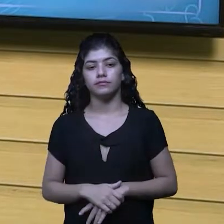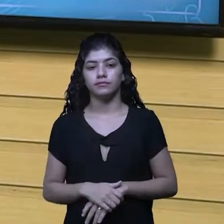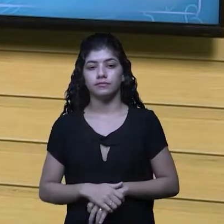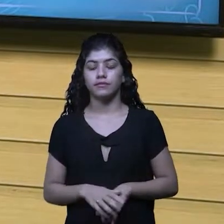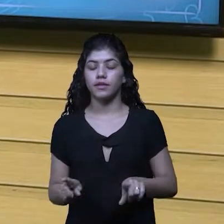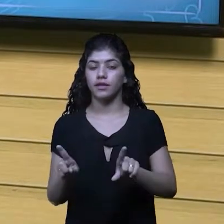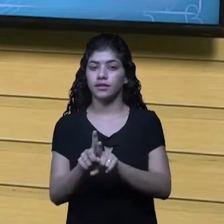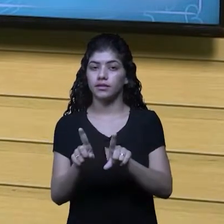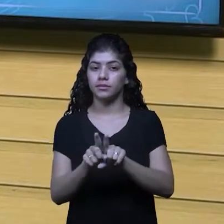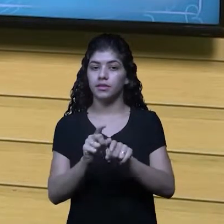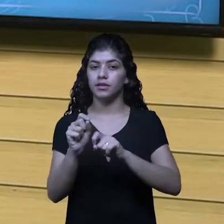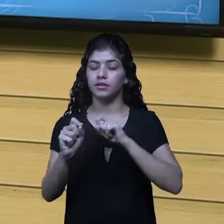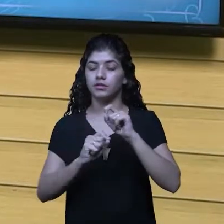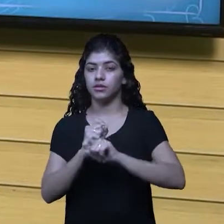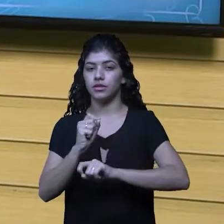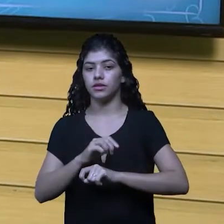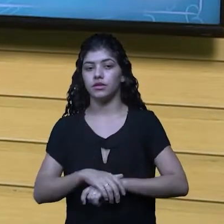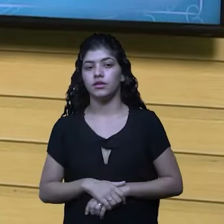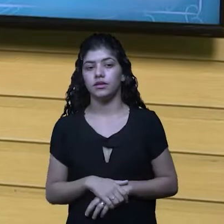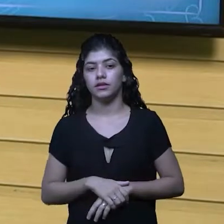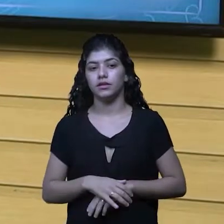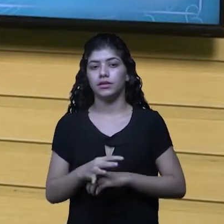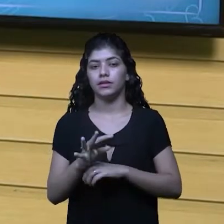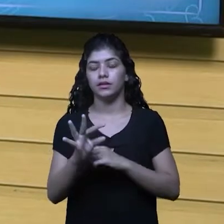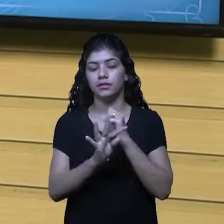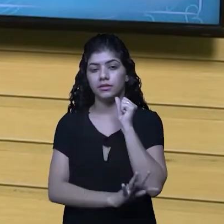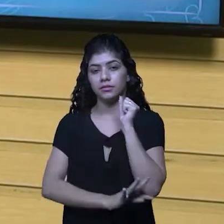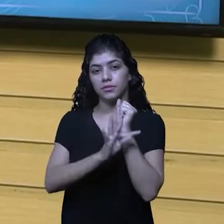É também temperatura que pode